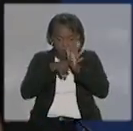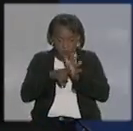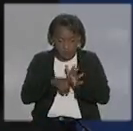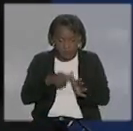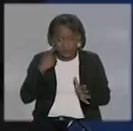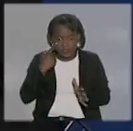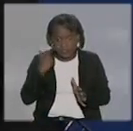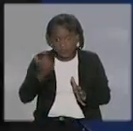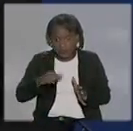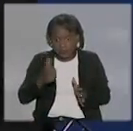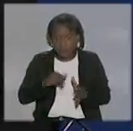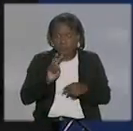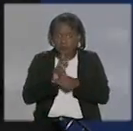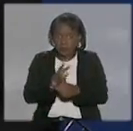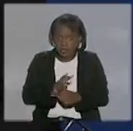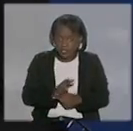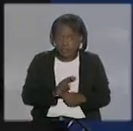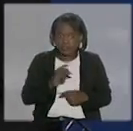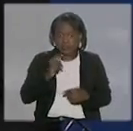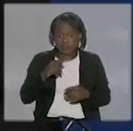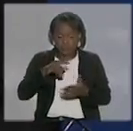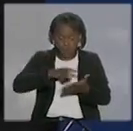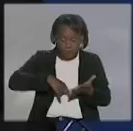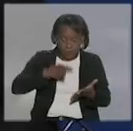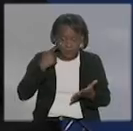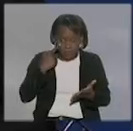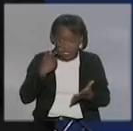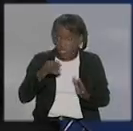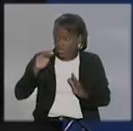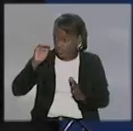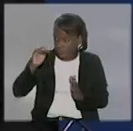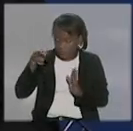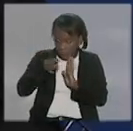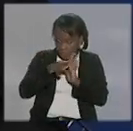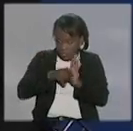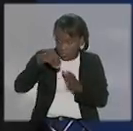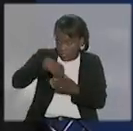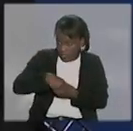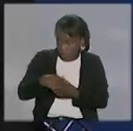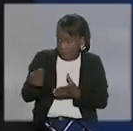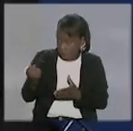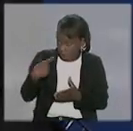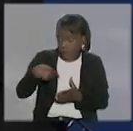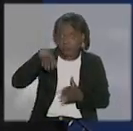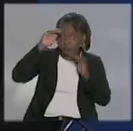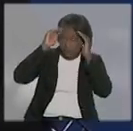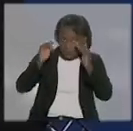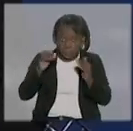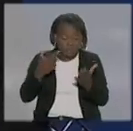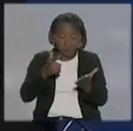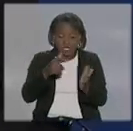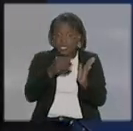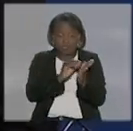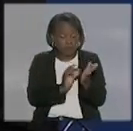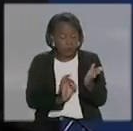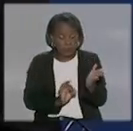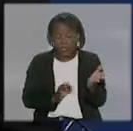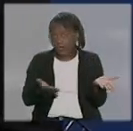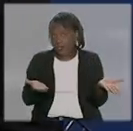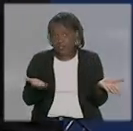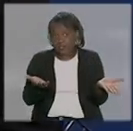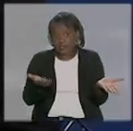de crédito que está revisando a documentação, eles vão seguir esses normativos internos. Se não tiver escrito lá, é mais difícil